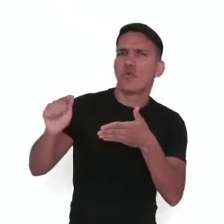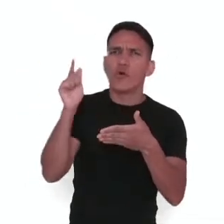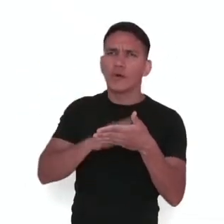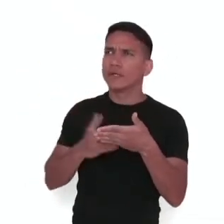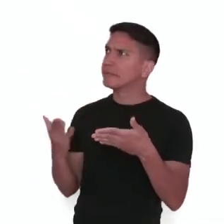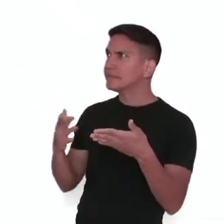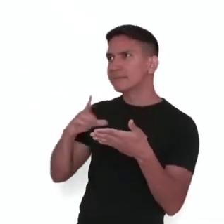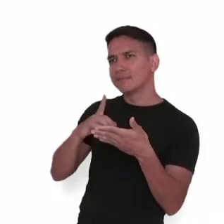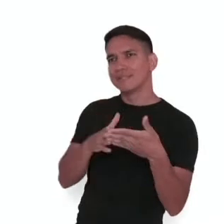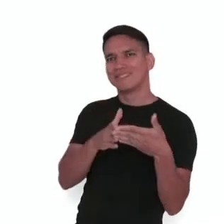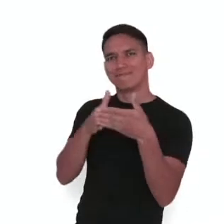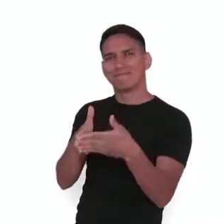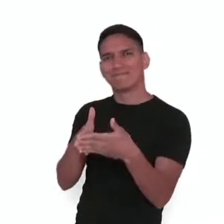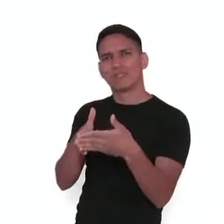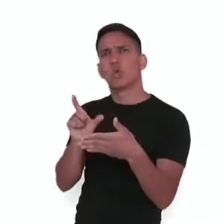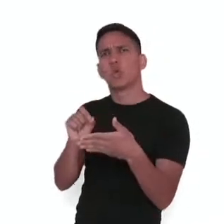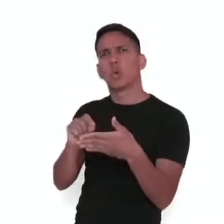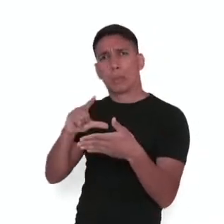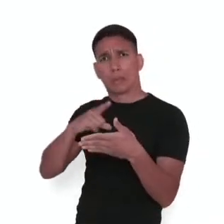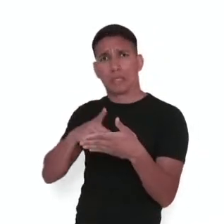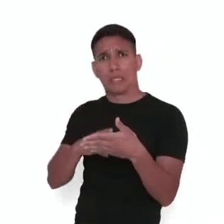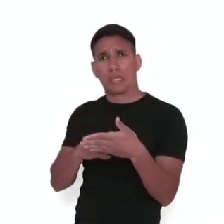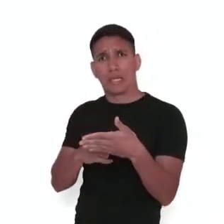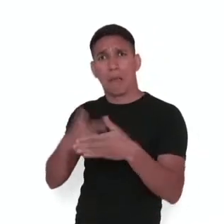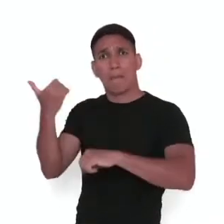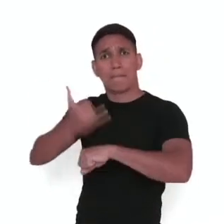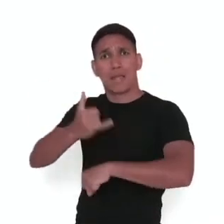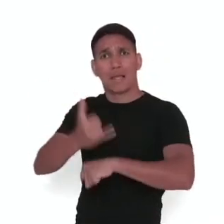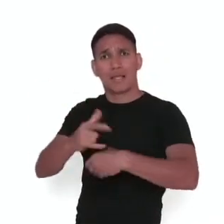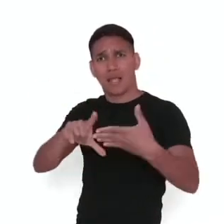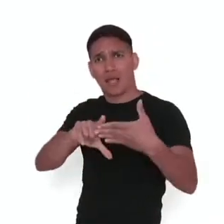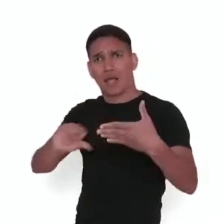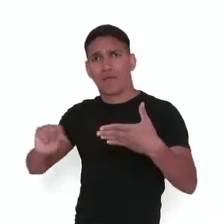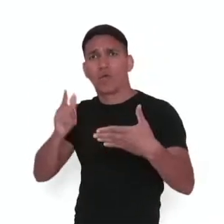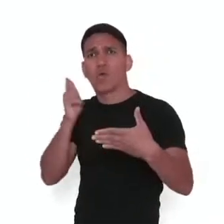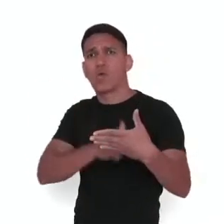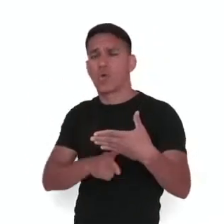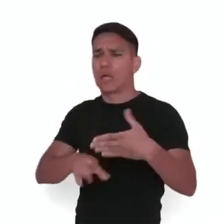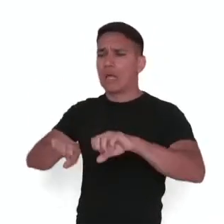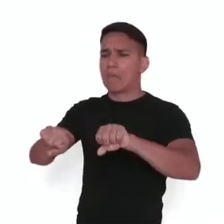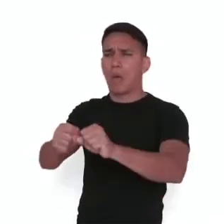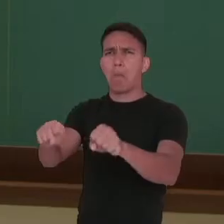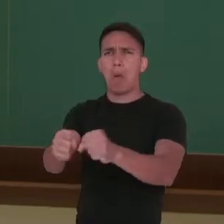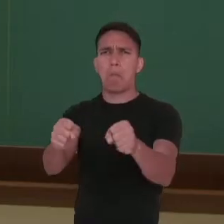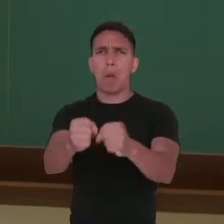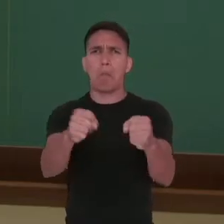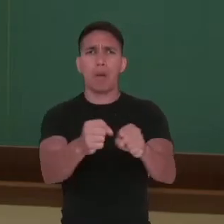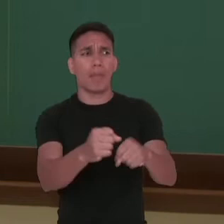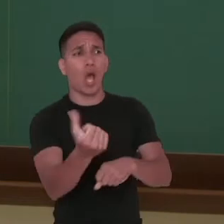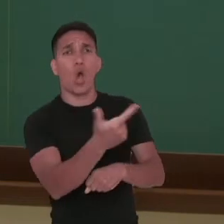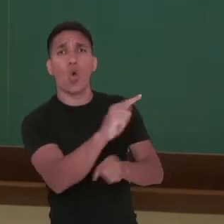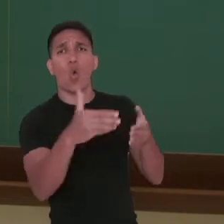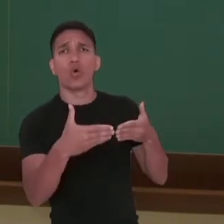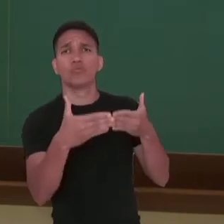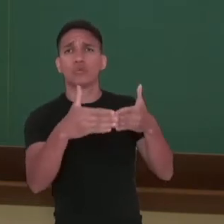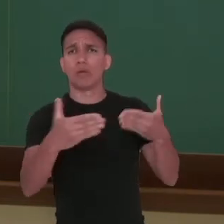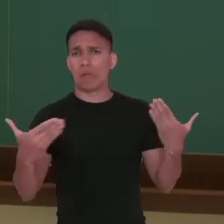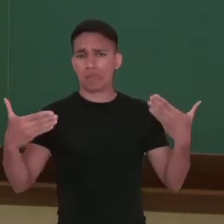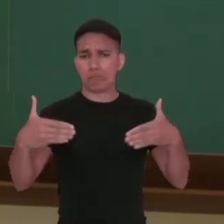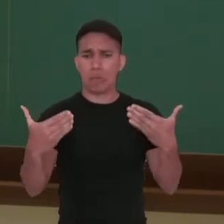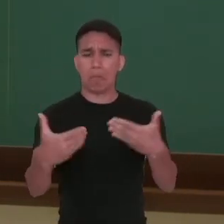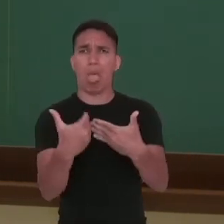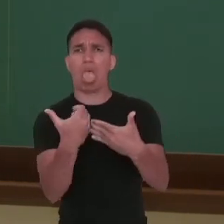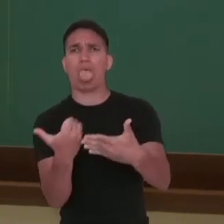parte, pessoal, com metal pontiagudo, eles conseguiam destruir outras embarcações. A aplicação